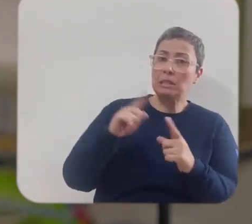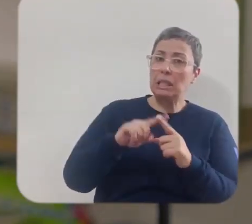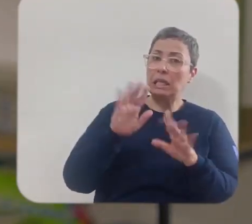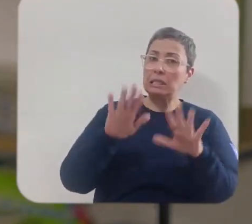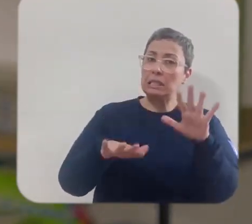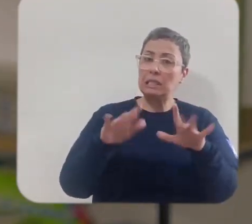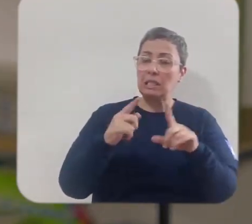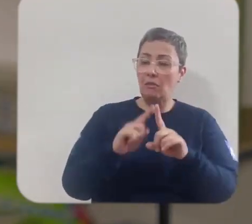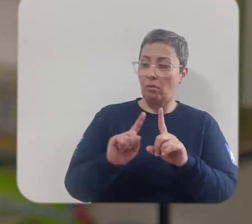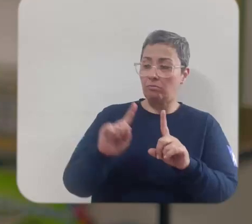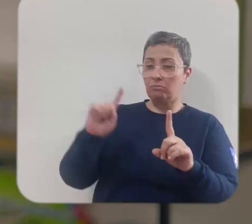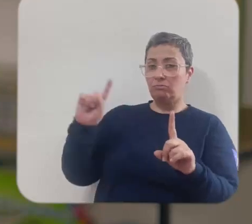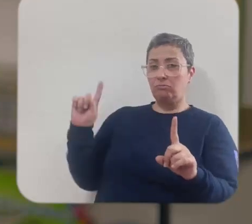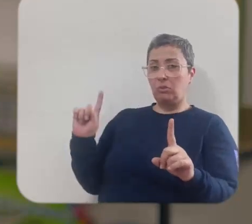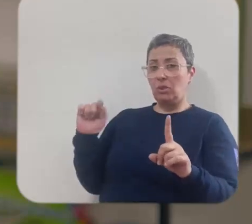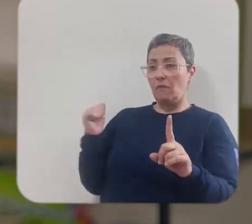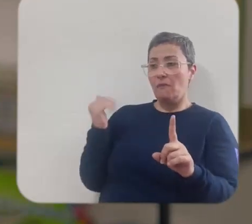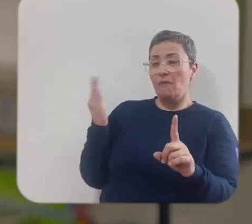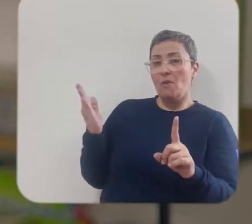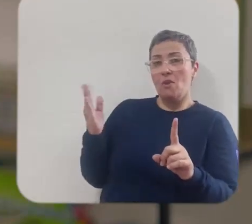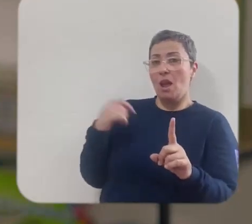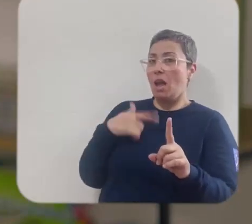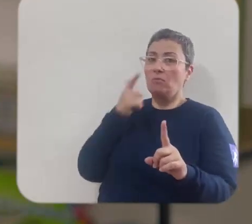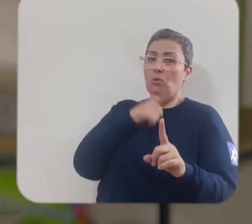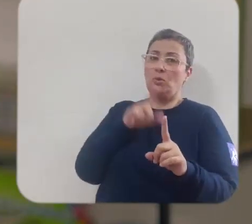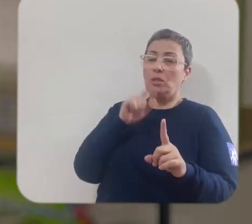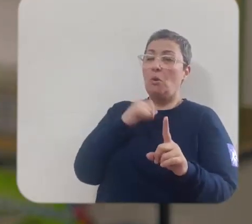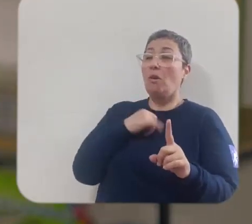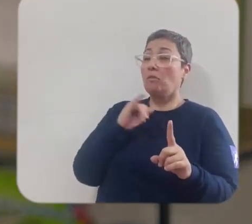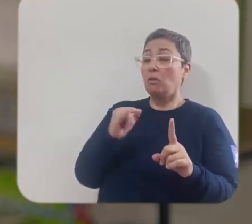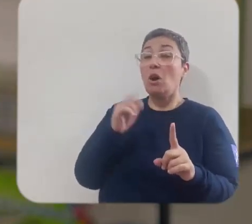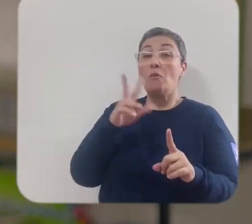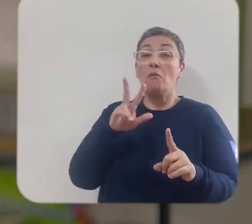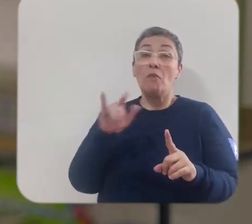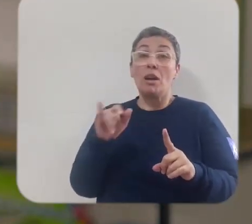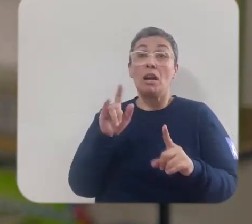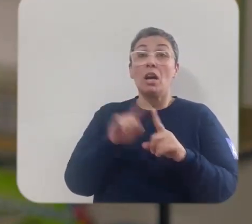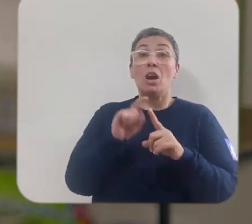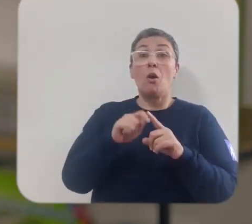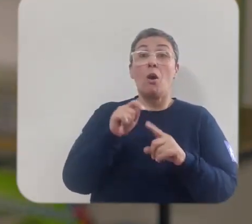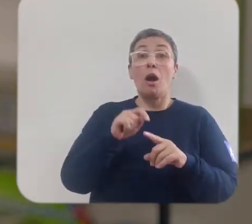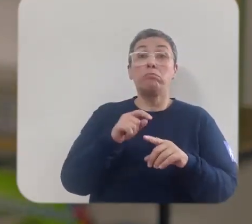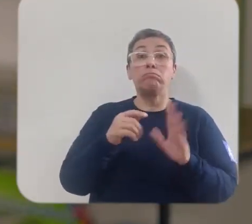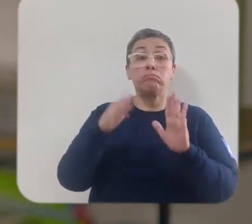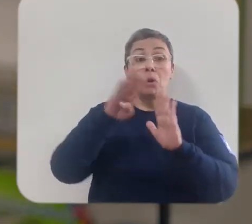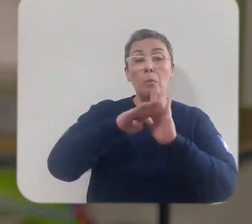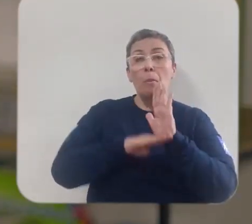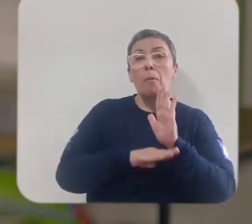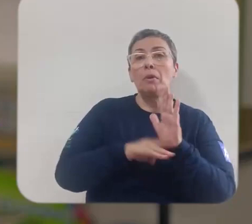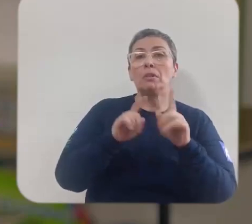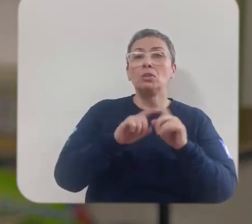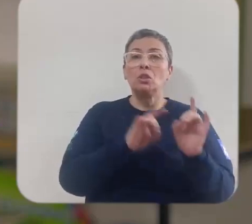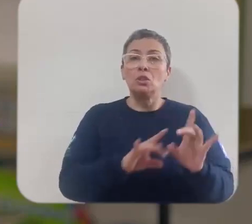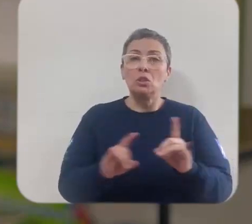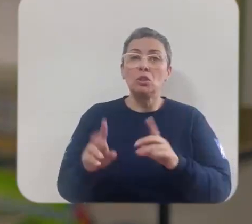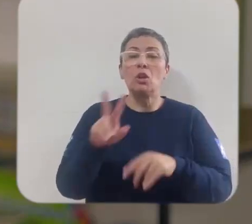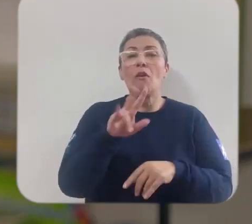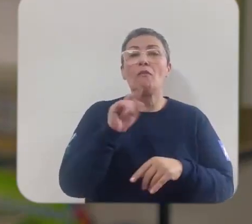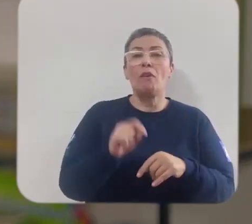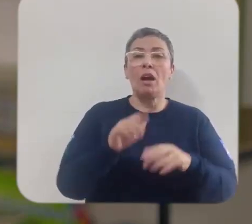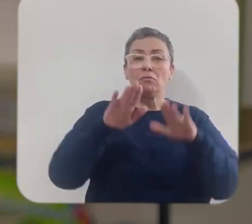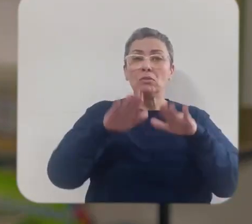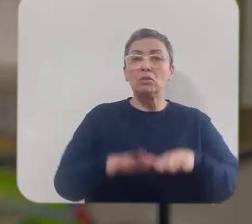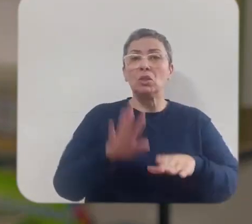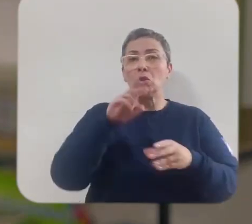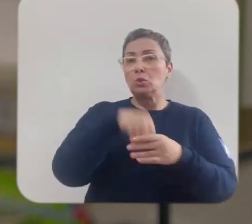estava muitas vezes lá fora, eu não consigo agora dizer, vou estabelecer uma rotina para ele, ele agora vai